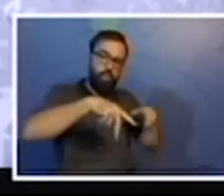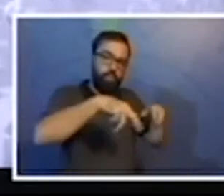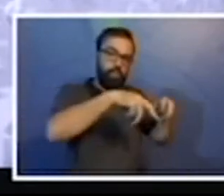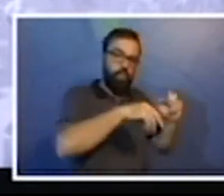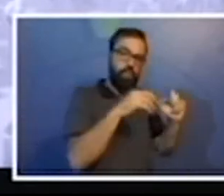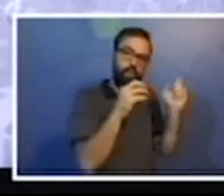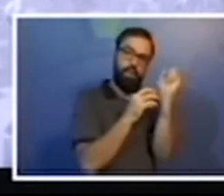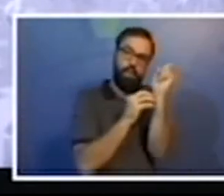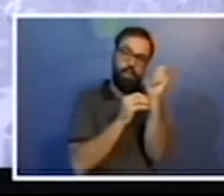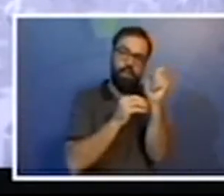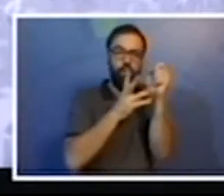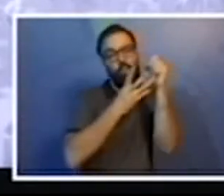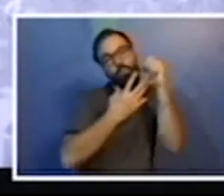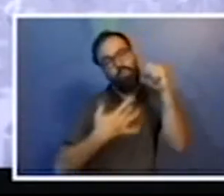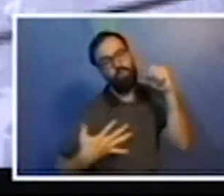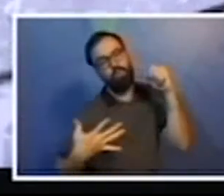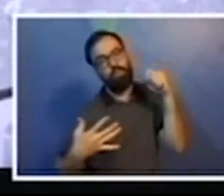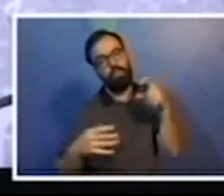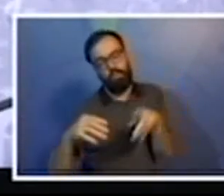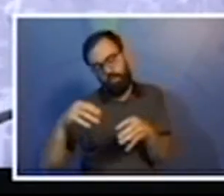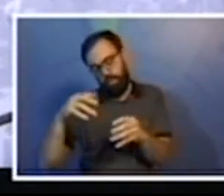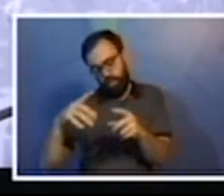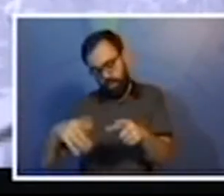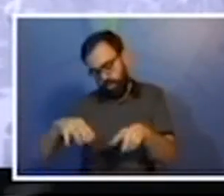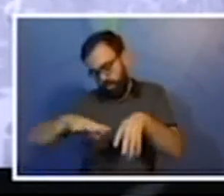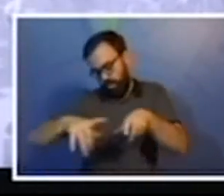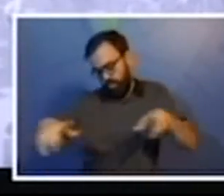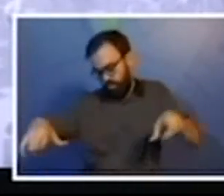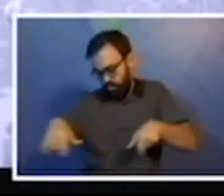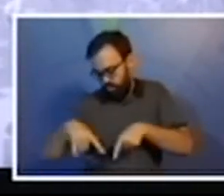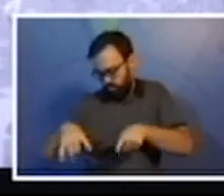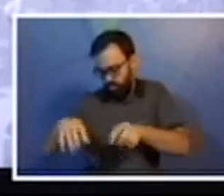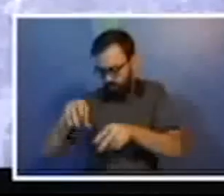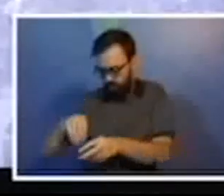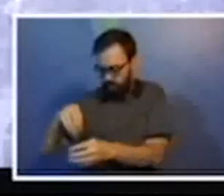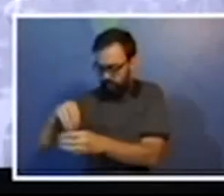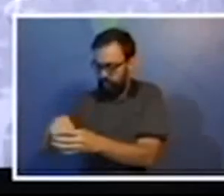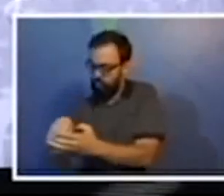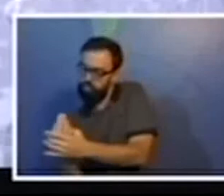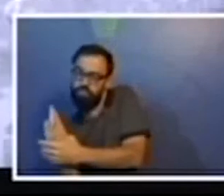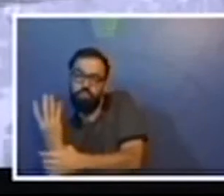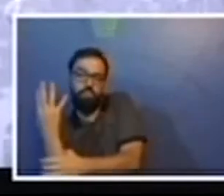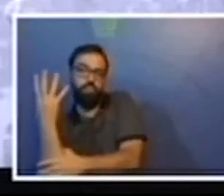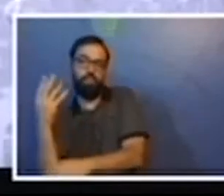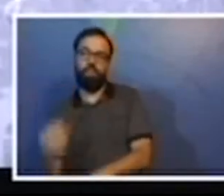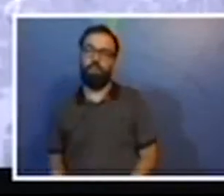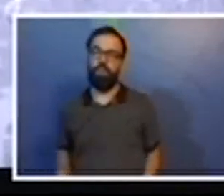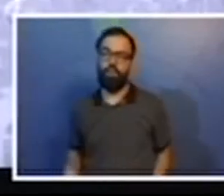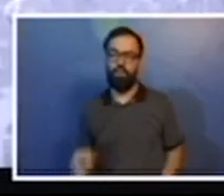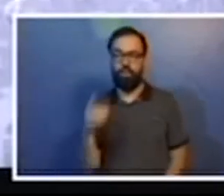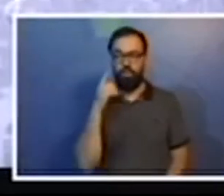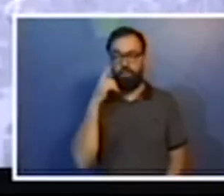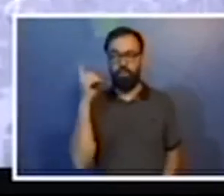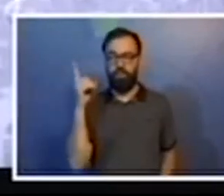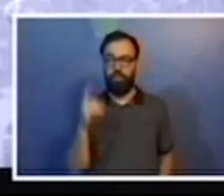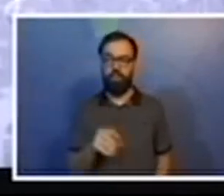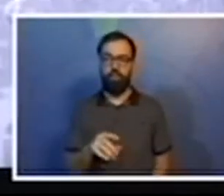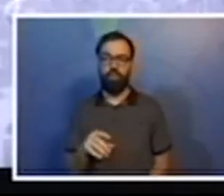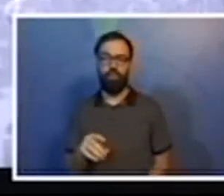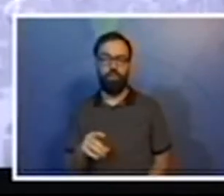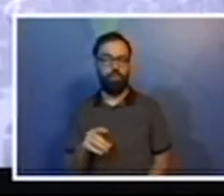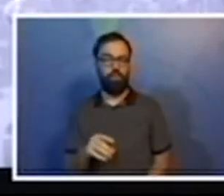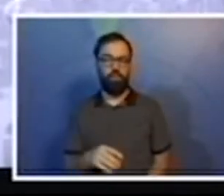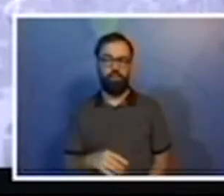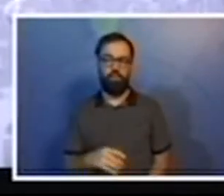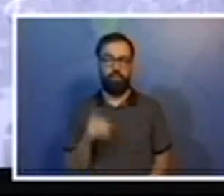essa semente pode soltar desse animal e germinar uma região distante e o dente de leão a